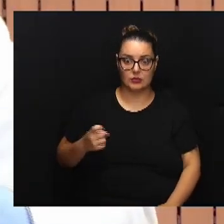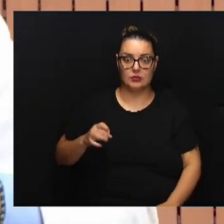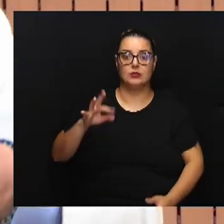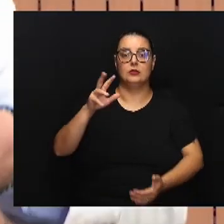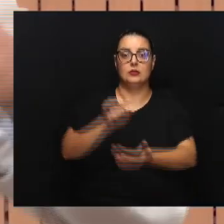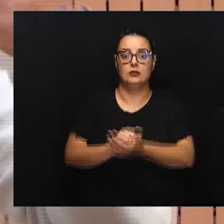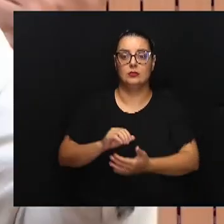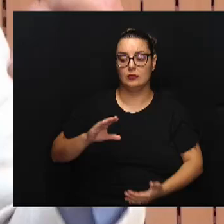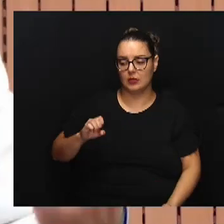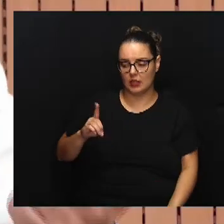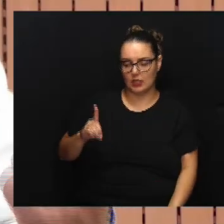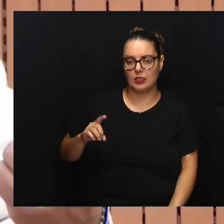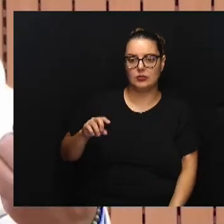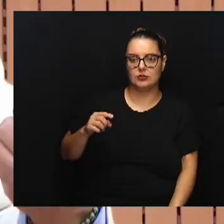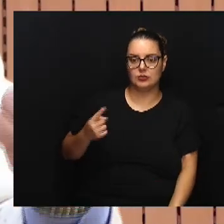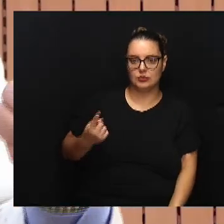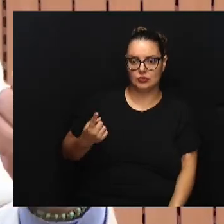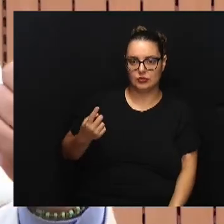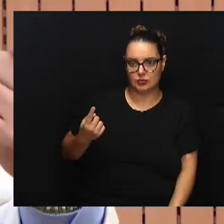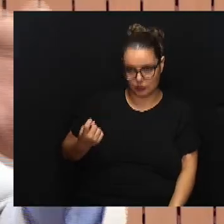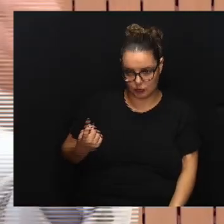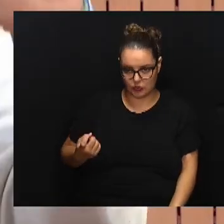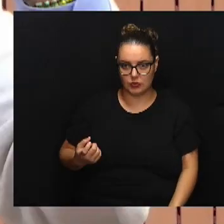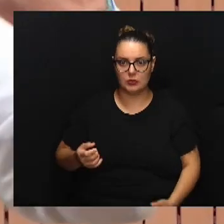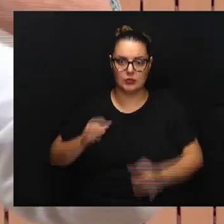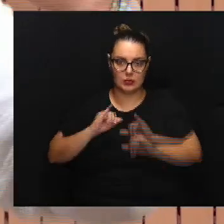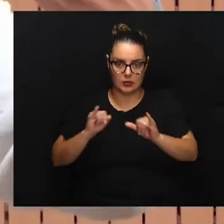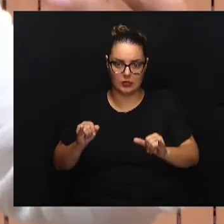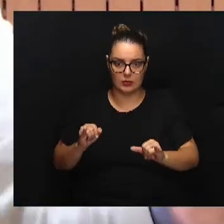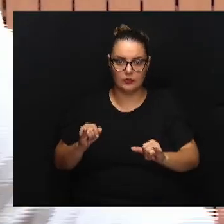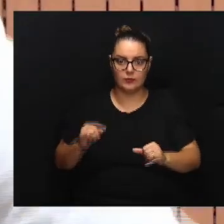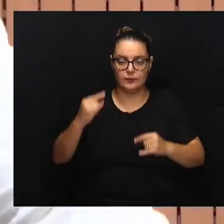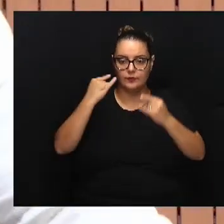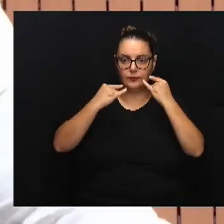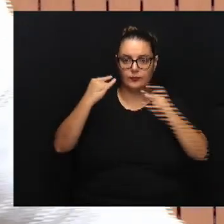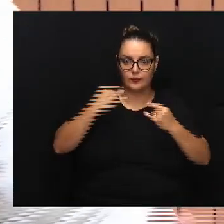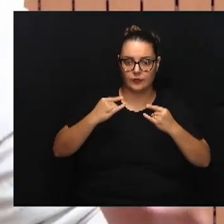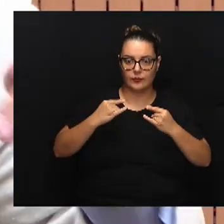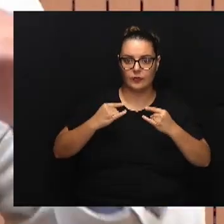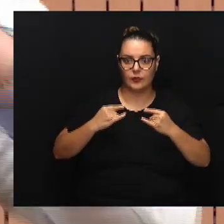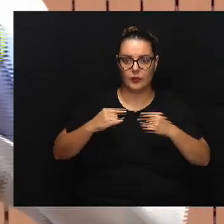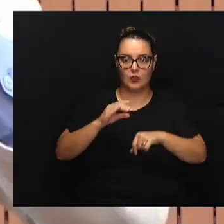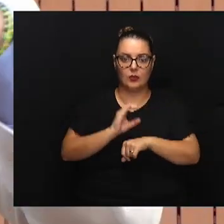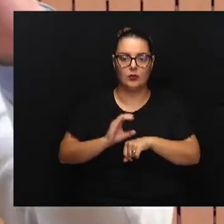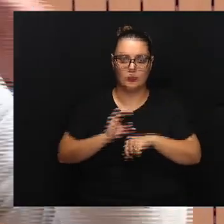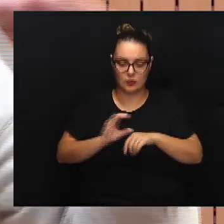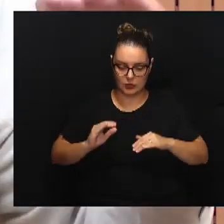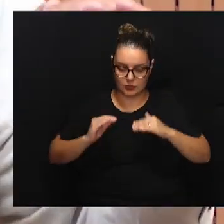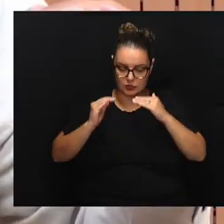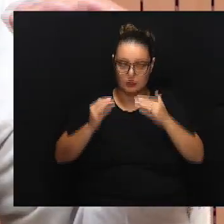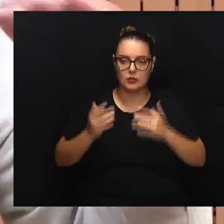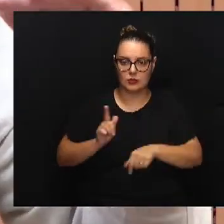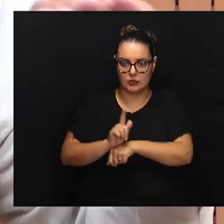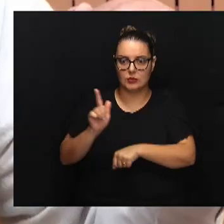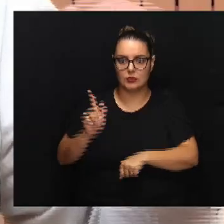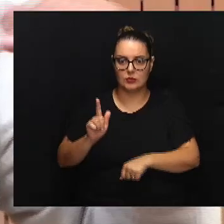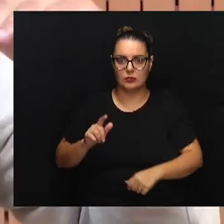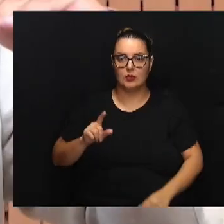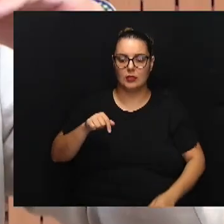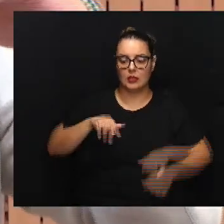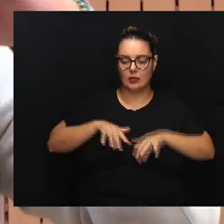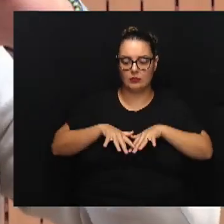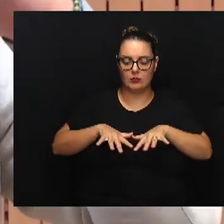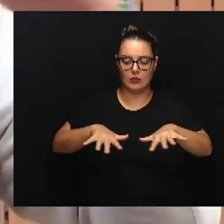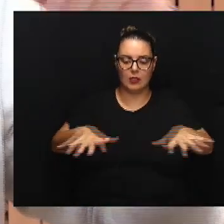CAD único e se declara com interesse em cursar o ensino superior. E, a partir daí, nós